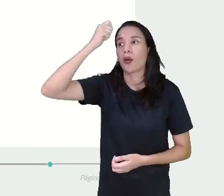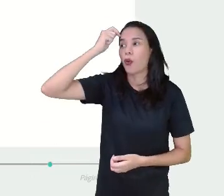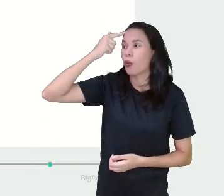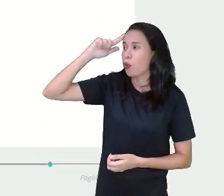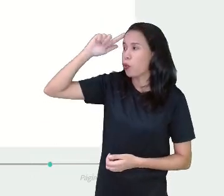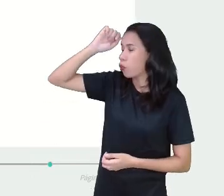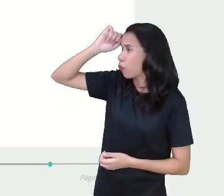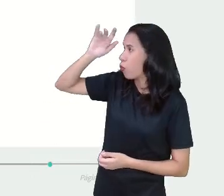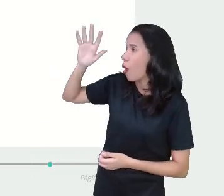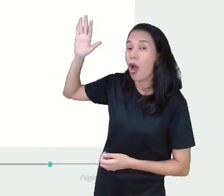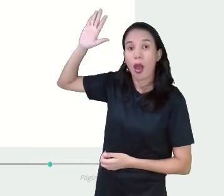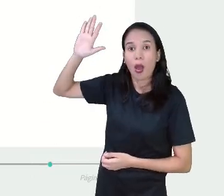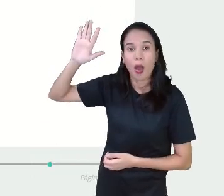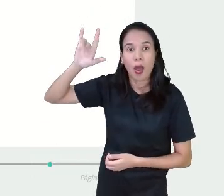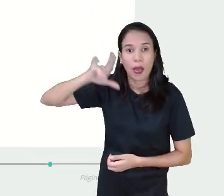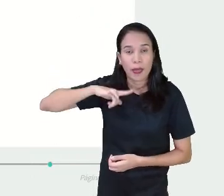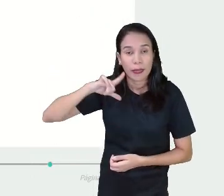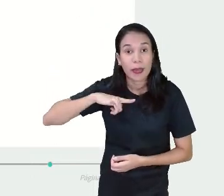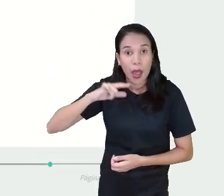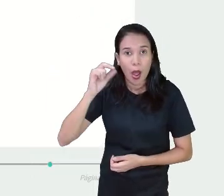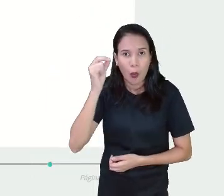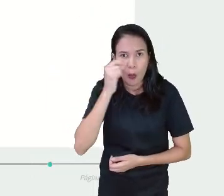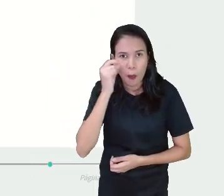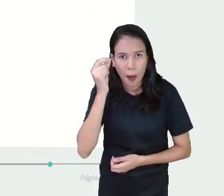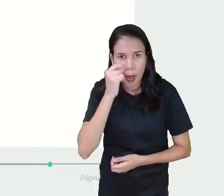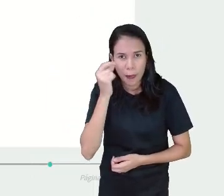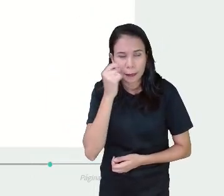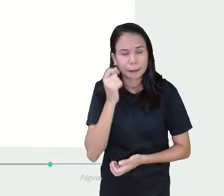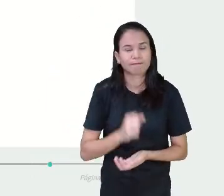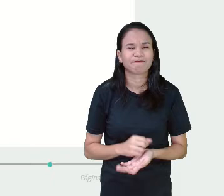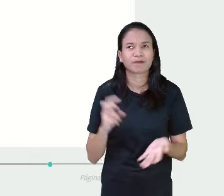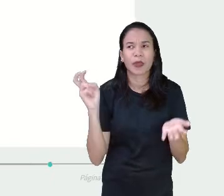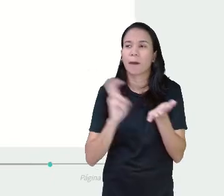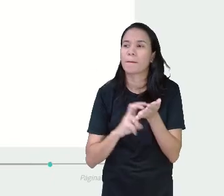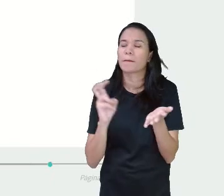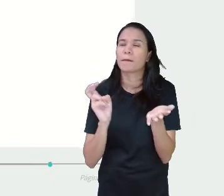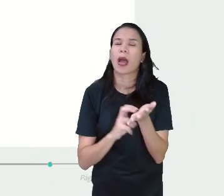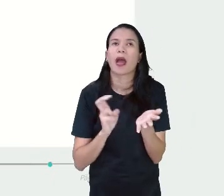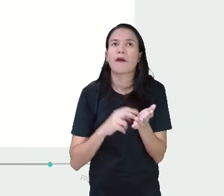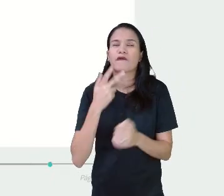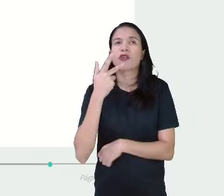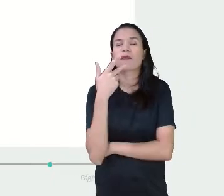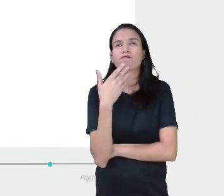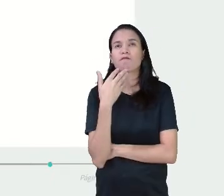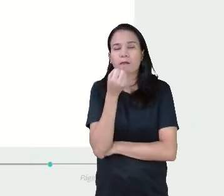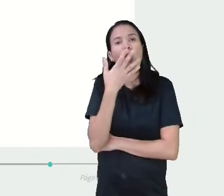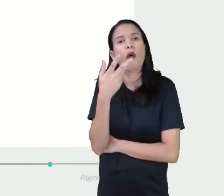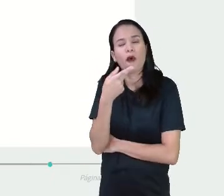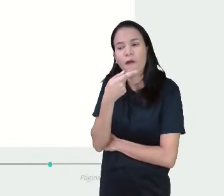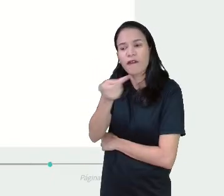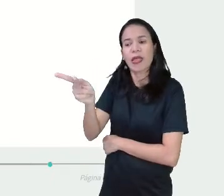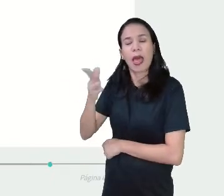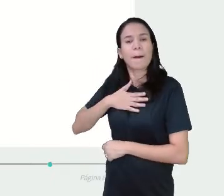vez um rato. Certa manhã, ele decidiu visitar seu